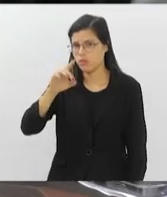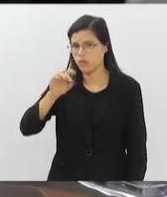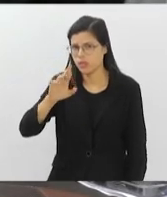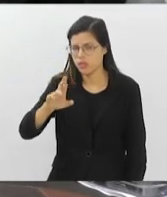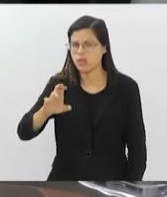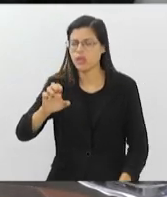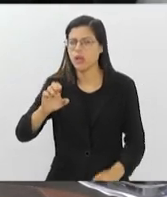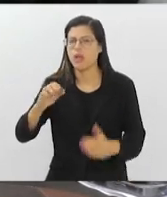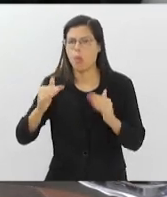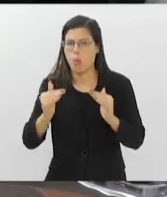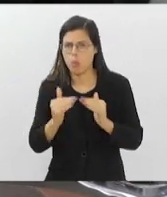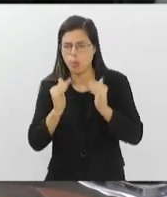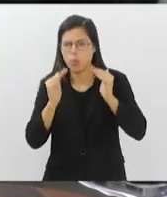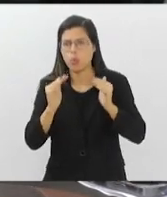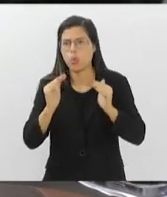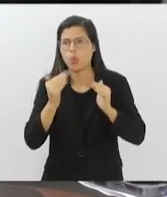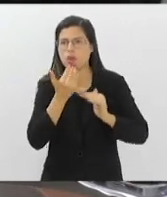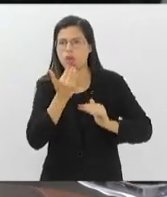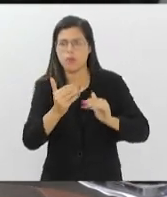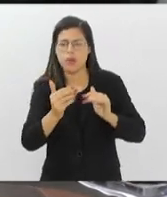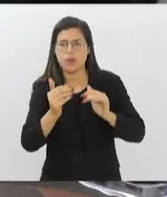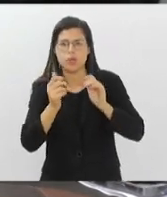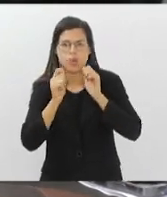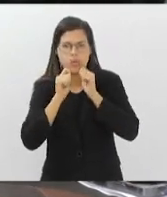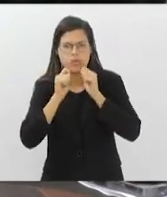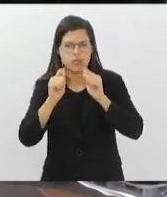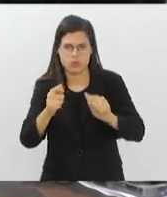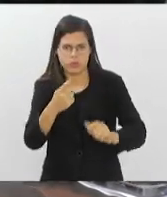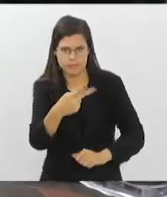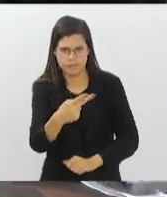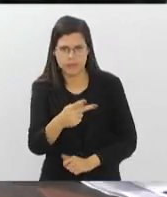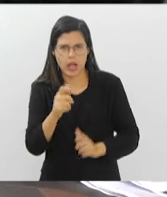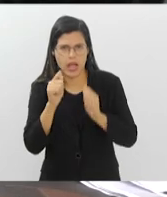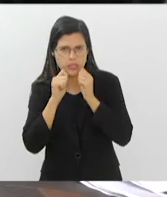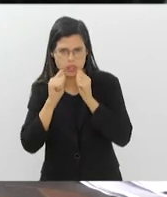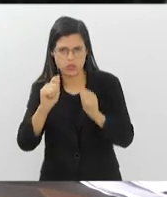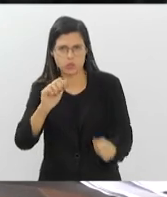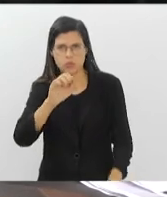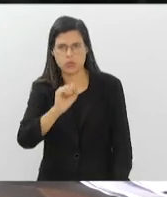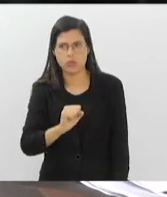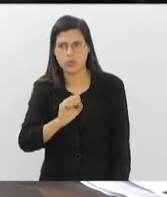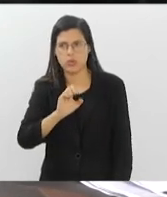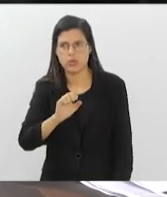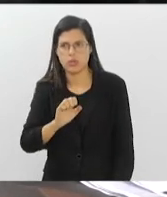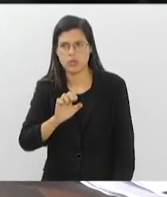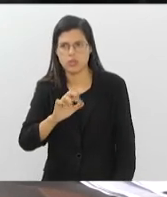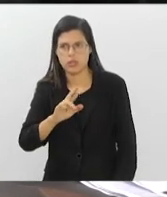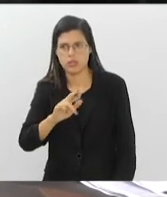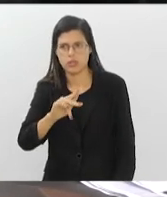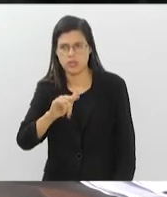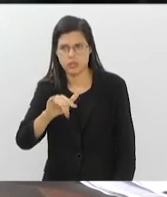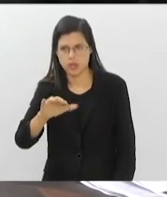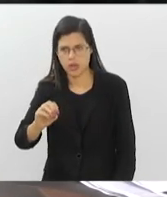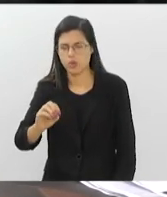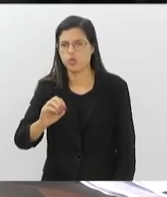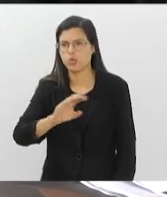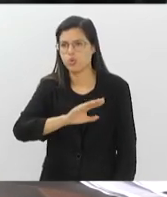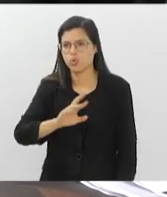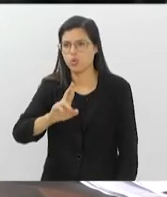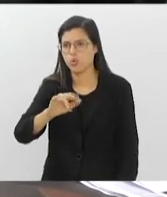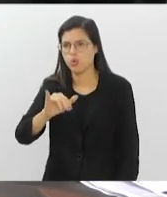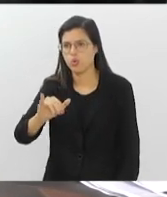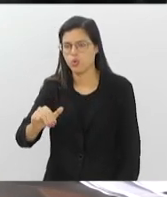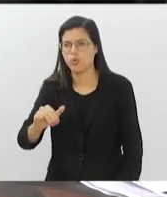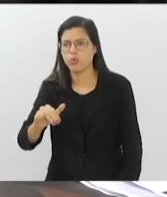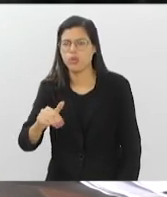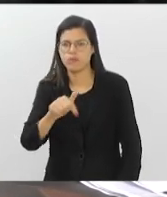dele, que já foi secretário, deputado, o assessor Sérgio Rui, que é uma parte, deputado de